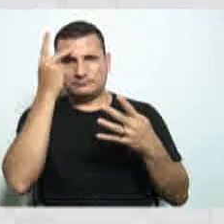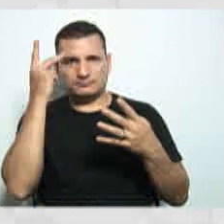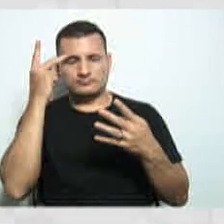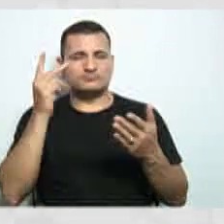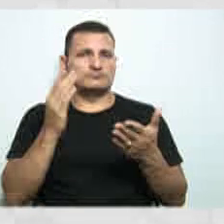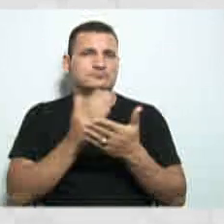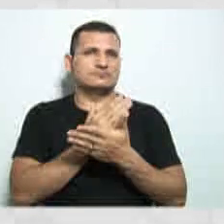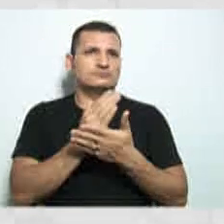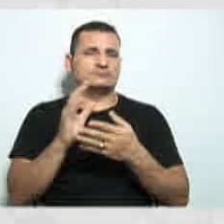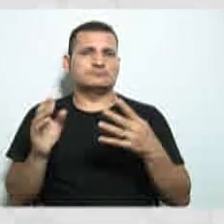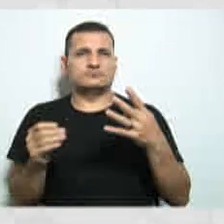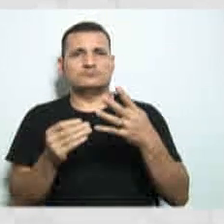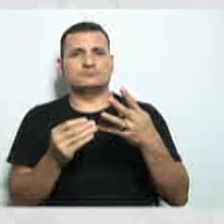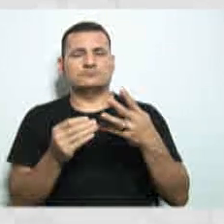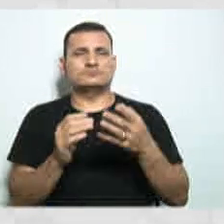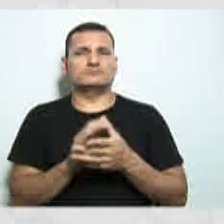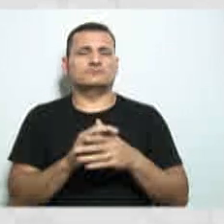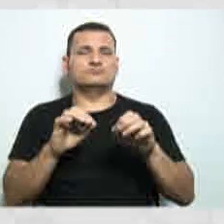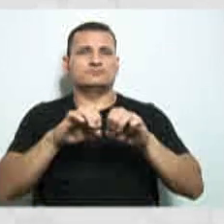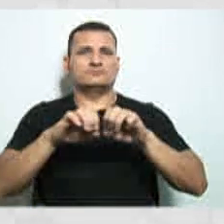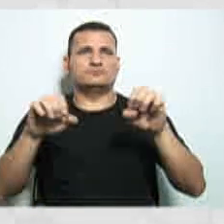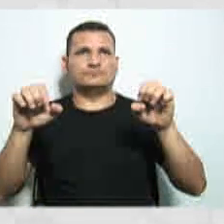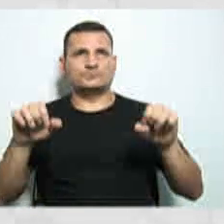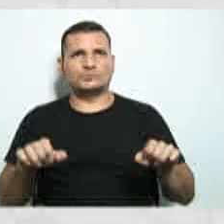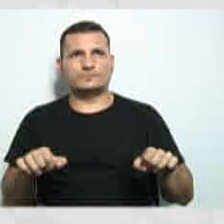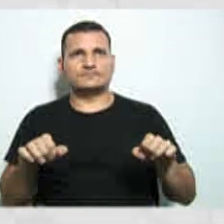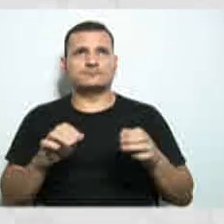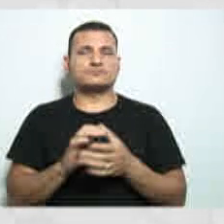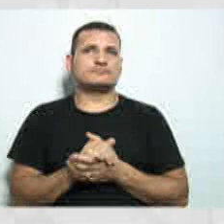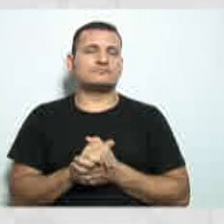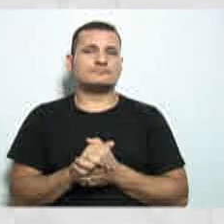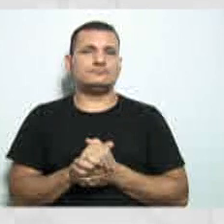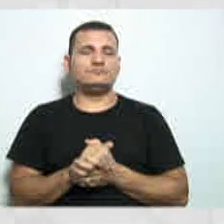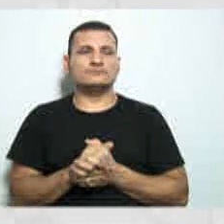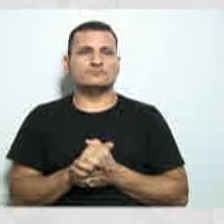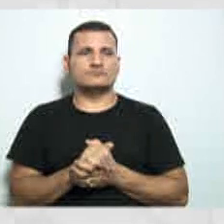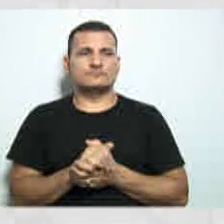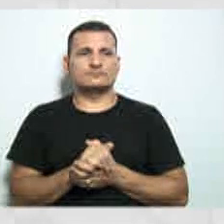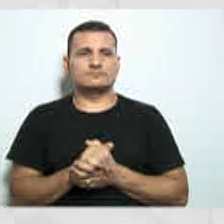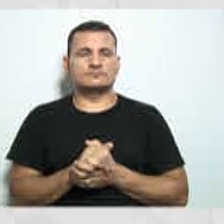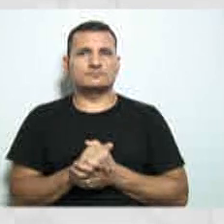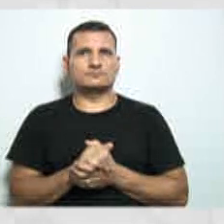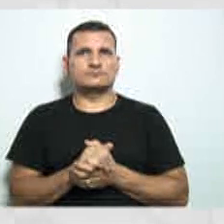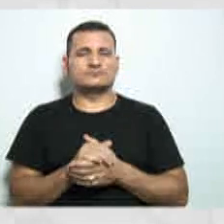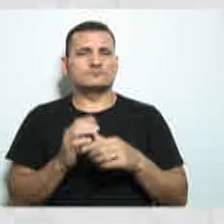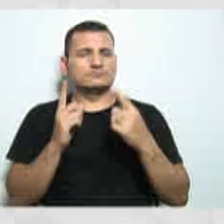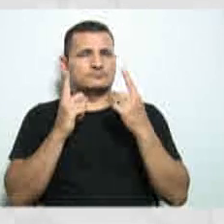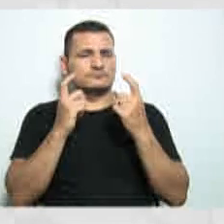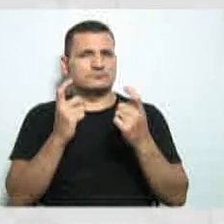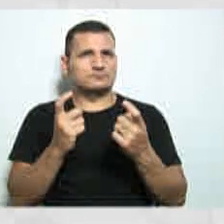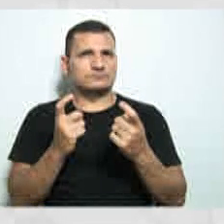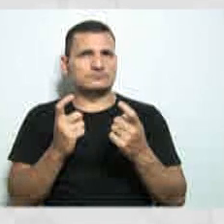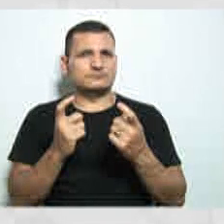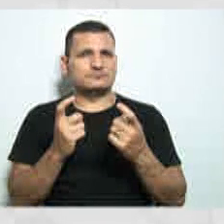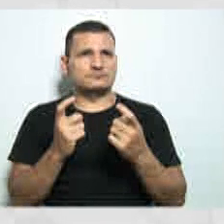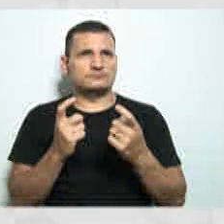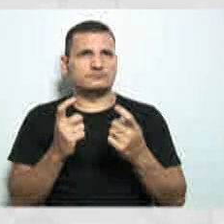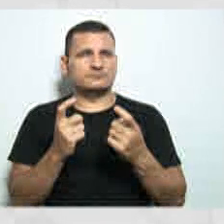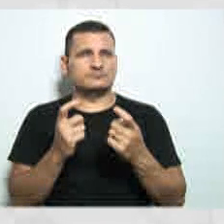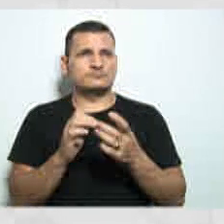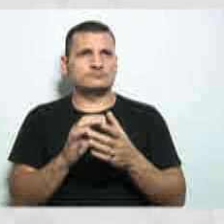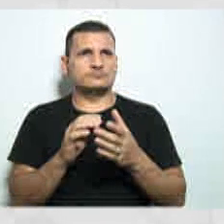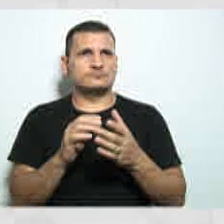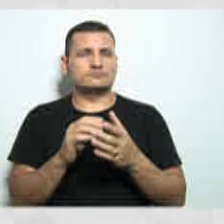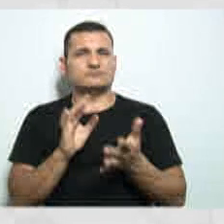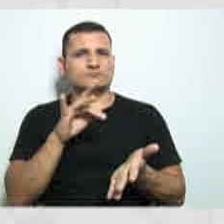aí infraestrutura, né, como um todo, enfim, essas são as perspectivas aí, mas essas aqui são